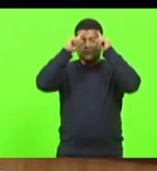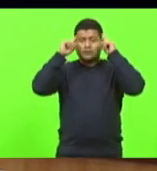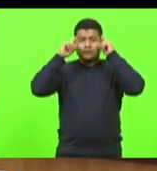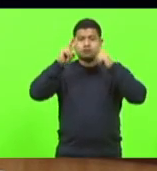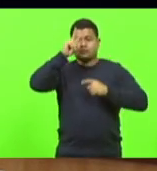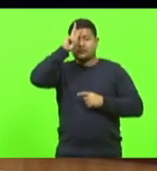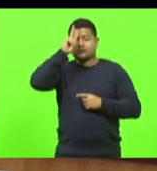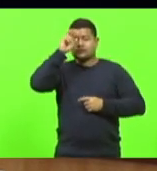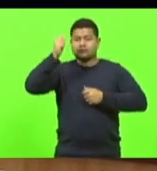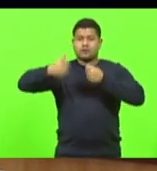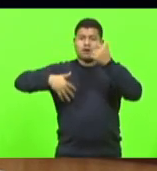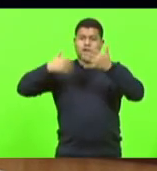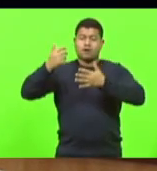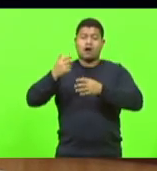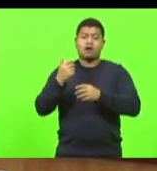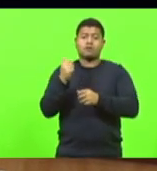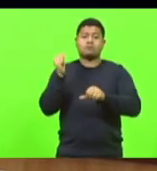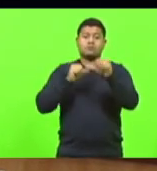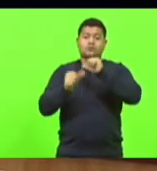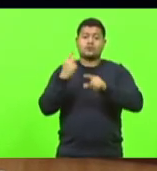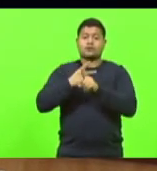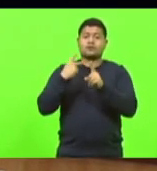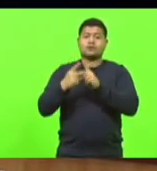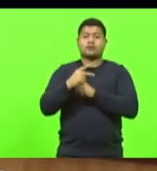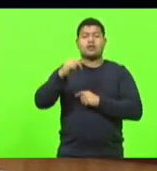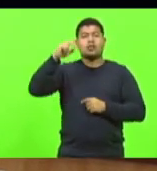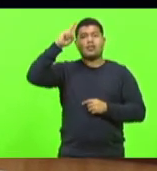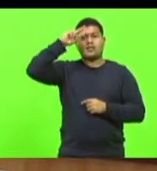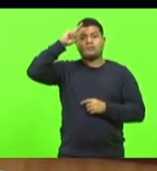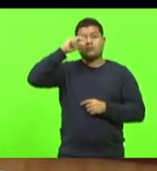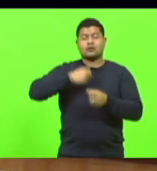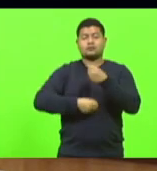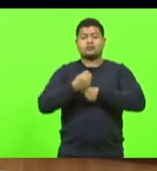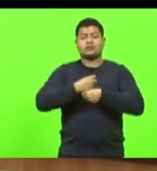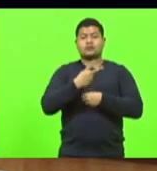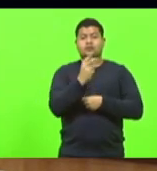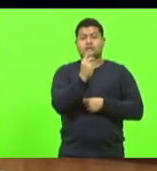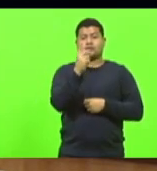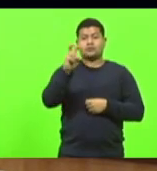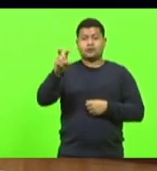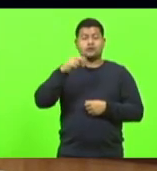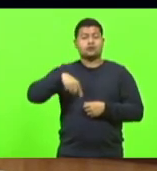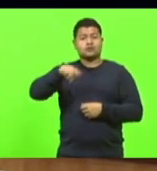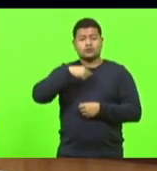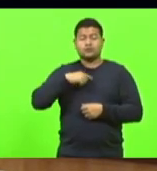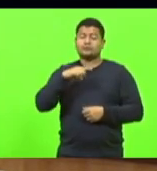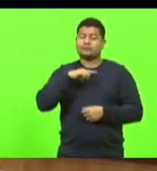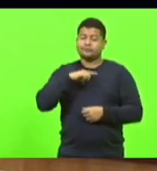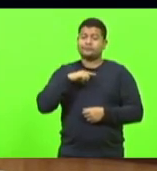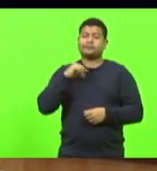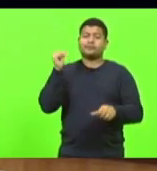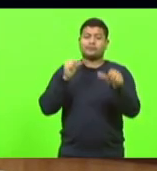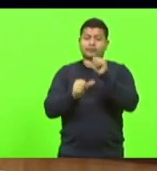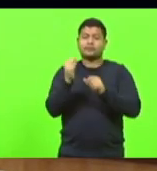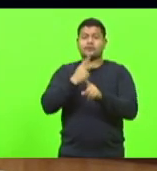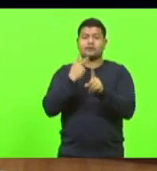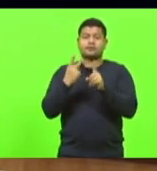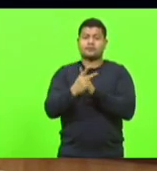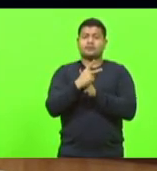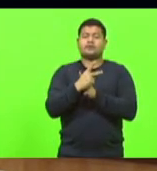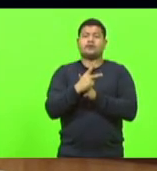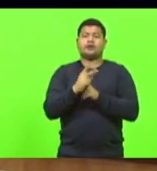Previdência vamos resgatar que 2015 Nós vivenciamos também uma reforma da Previdência